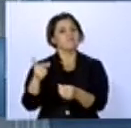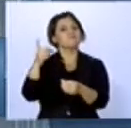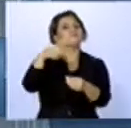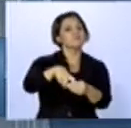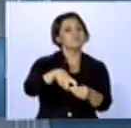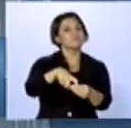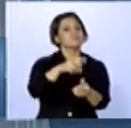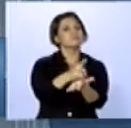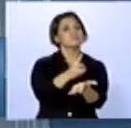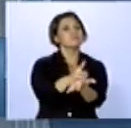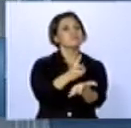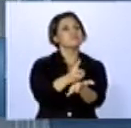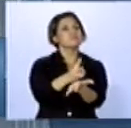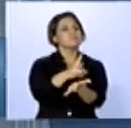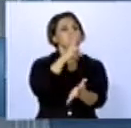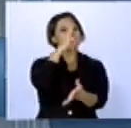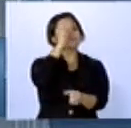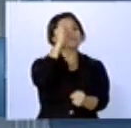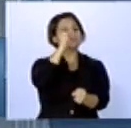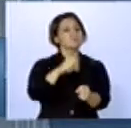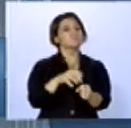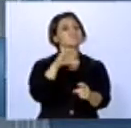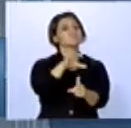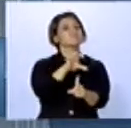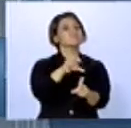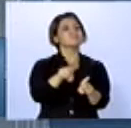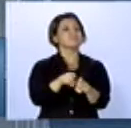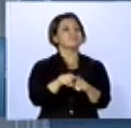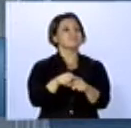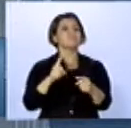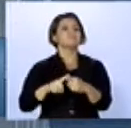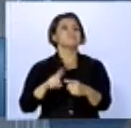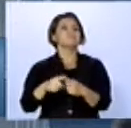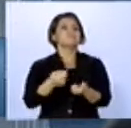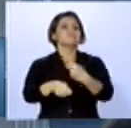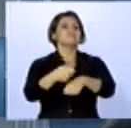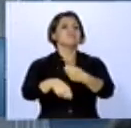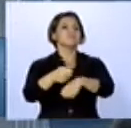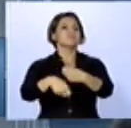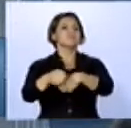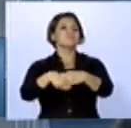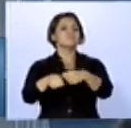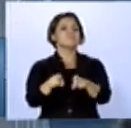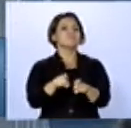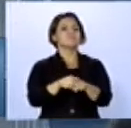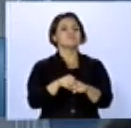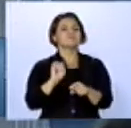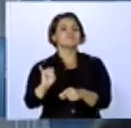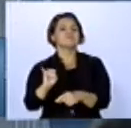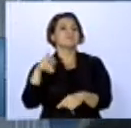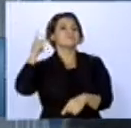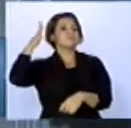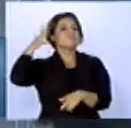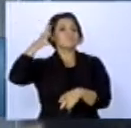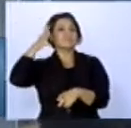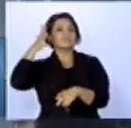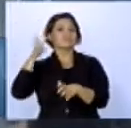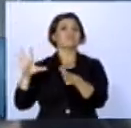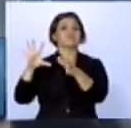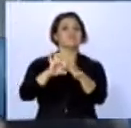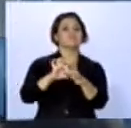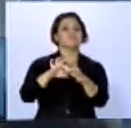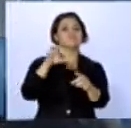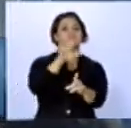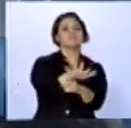econômico e poder político e vice-versa porque não interessaria nada eu poderia econômico intervir no poder político e se o poder político também não viesse